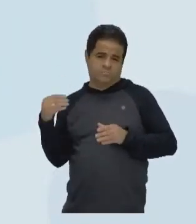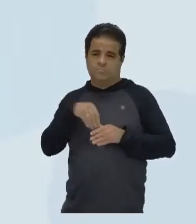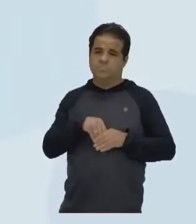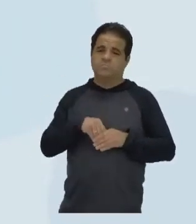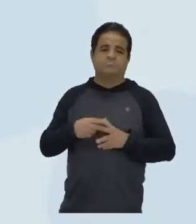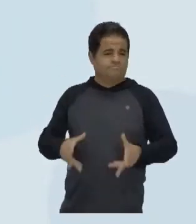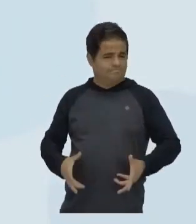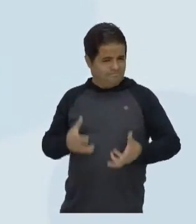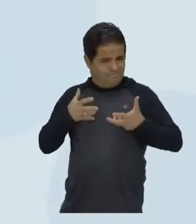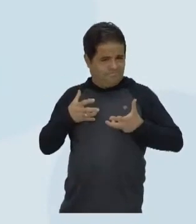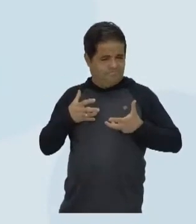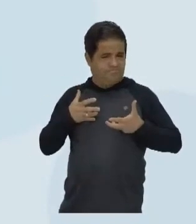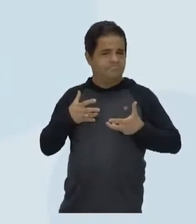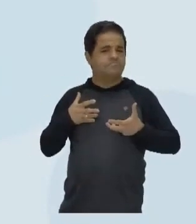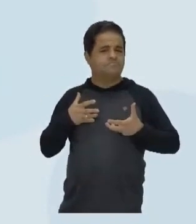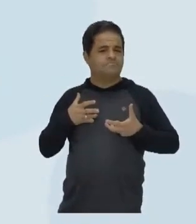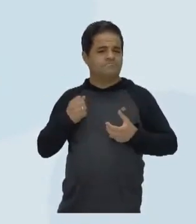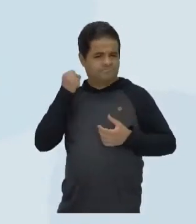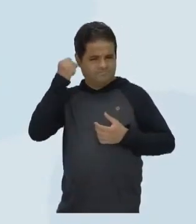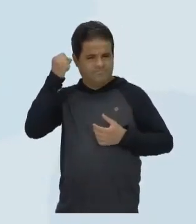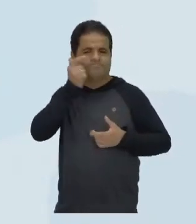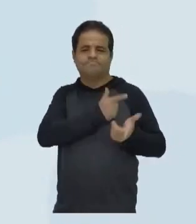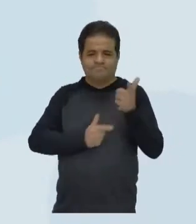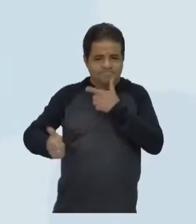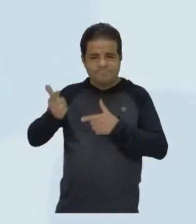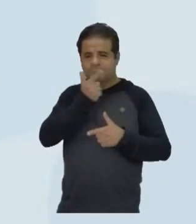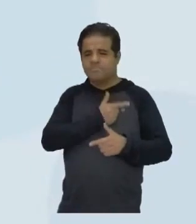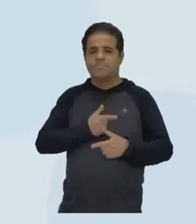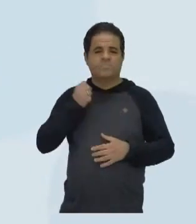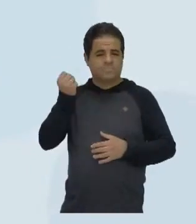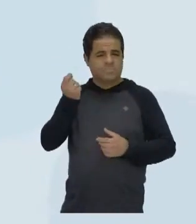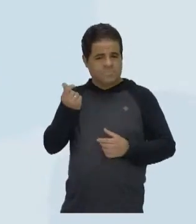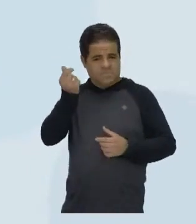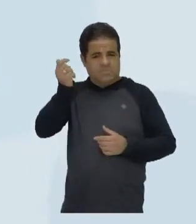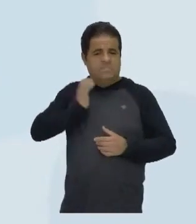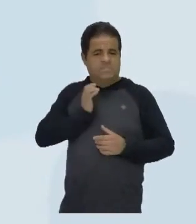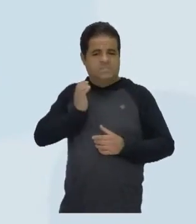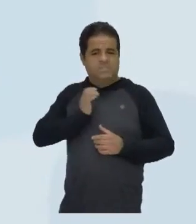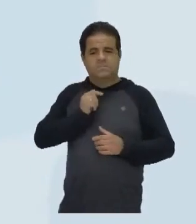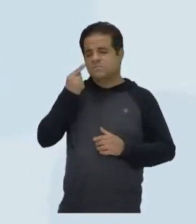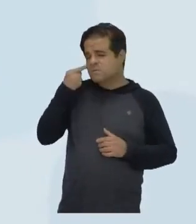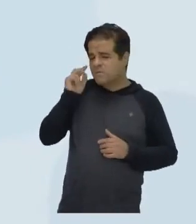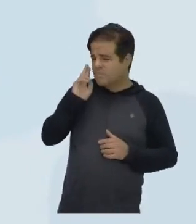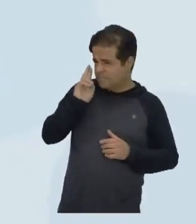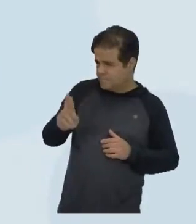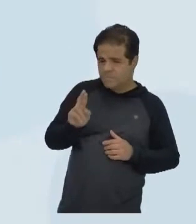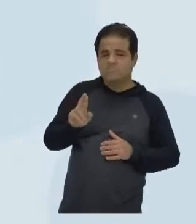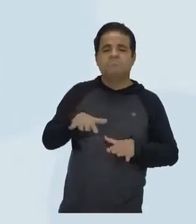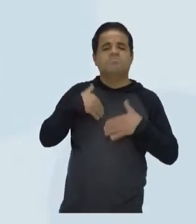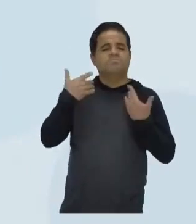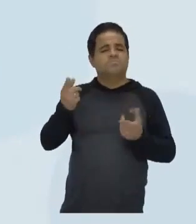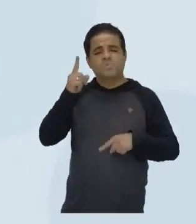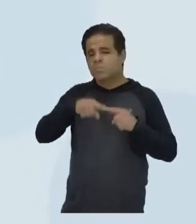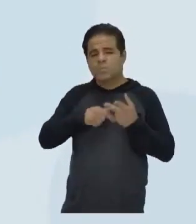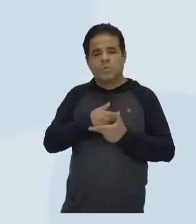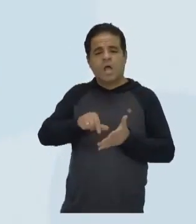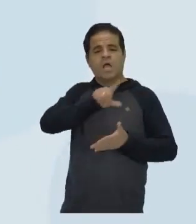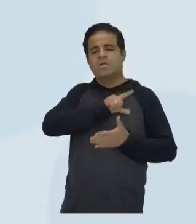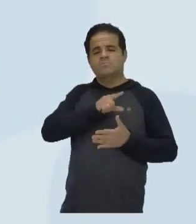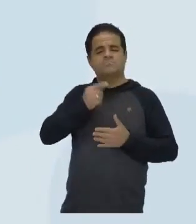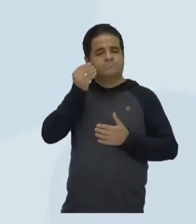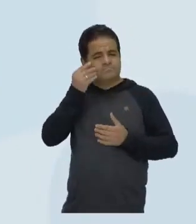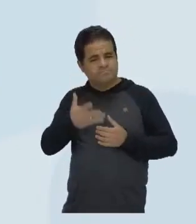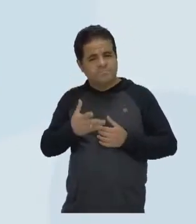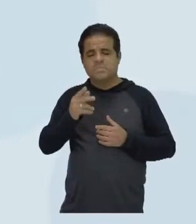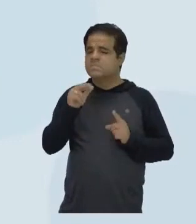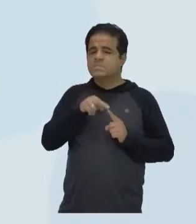de consumidores com alto poder aquisitivo. Tem vários grifos aí. Observe os termos destacados e responda a que elemento anterior mencionado